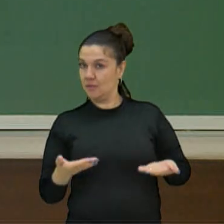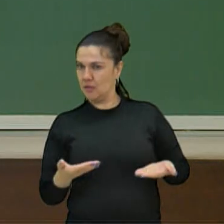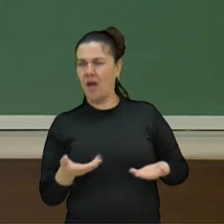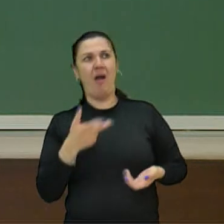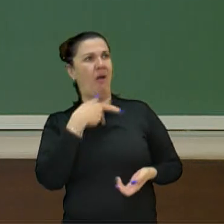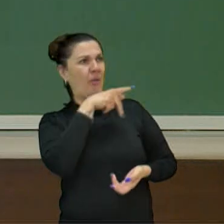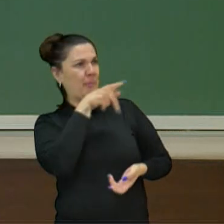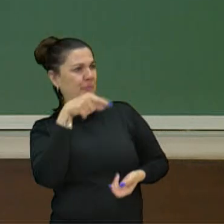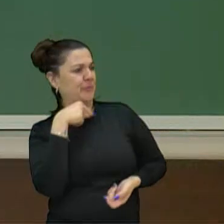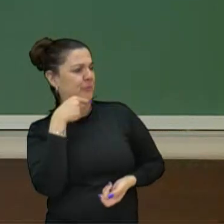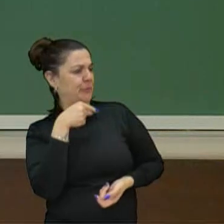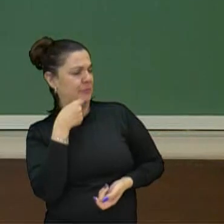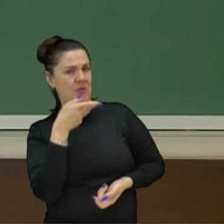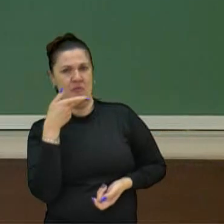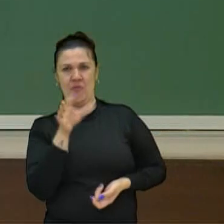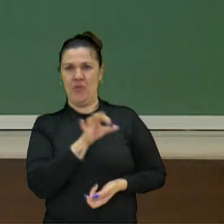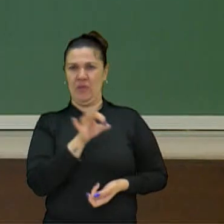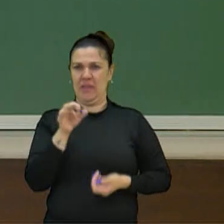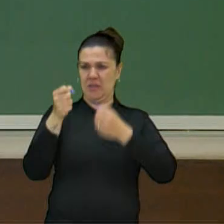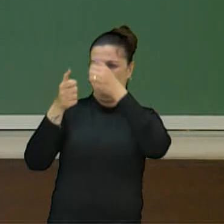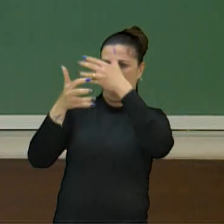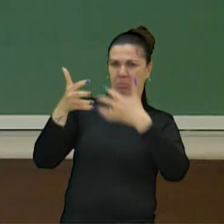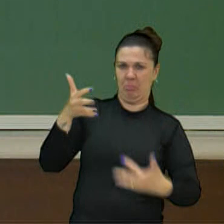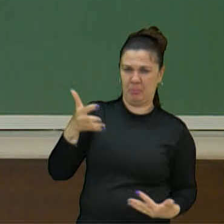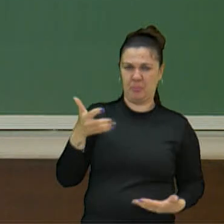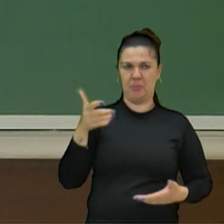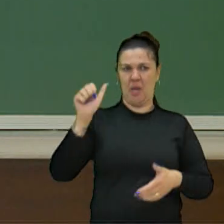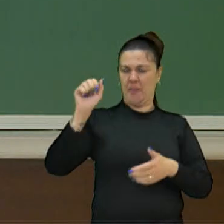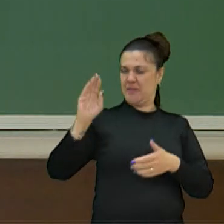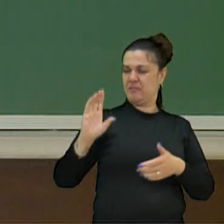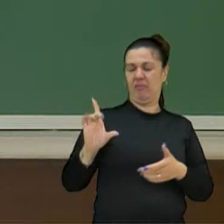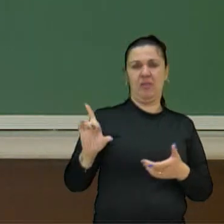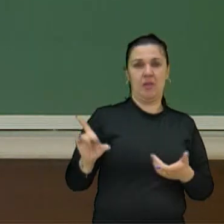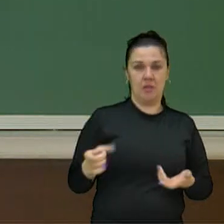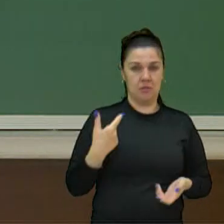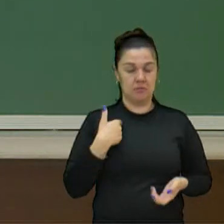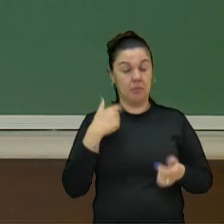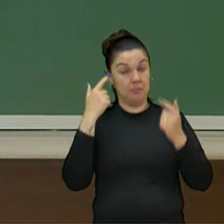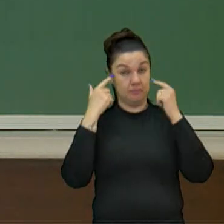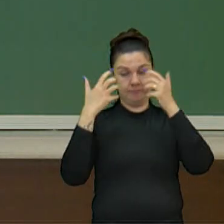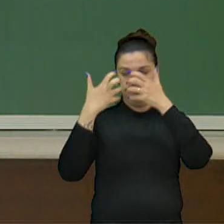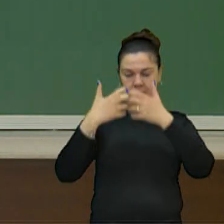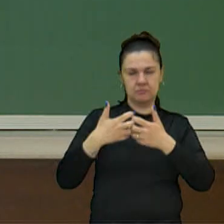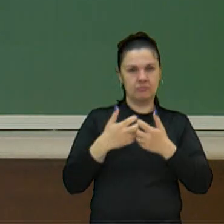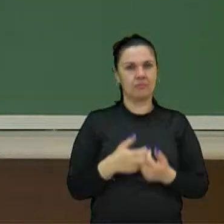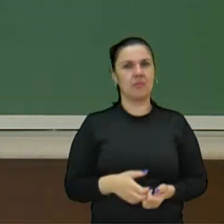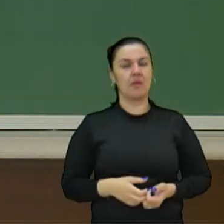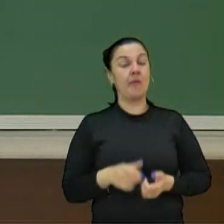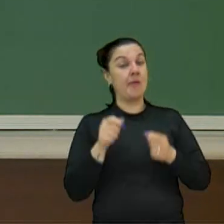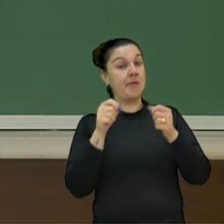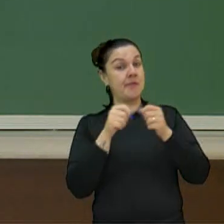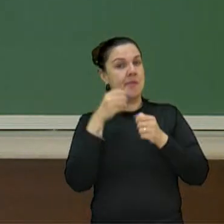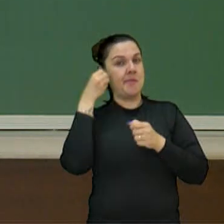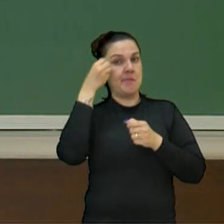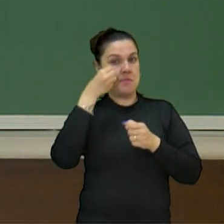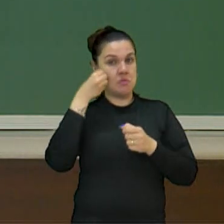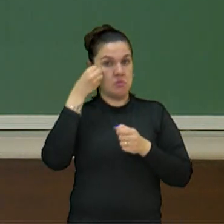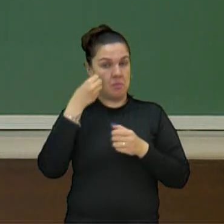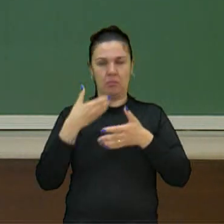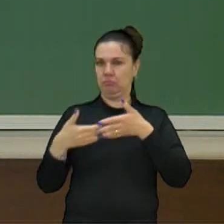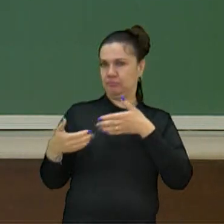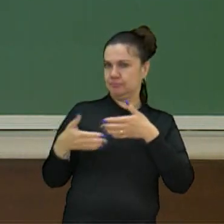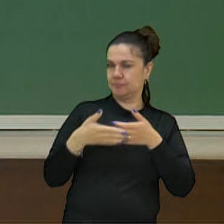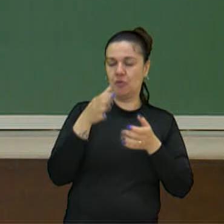Ai, professora, fiquei na dúvida, porque você não falou nada disso aí que está nas alternativas, então vamos pensar junto. Quando eles fizeram a experiência, tanto faz se foi